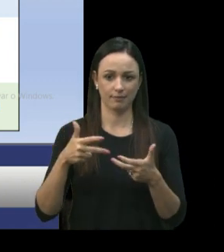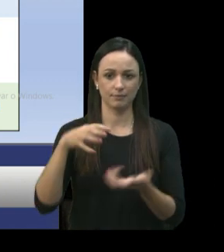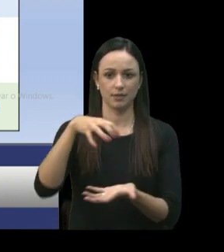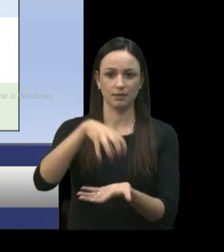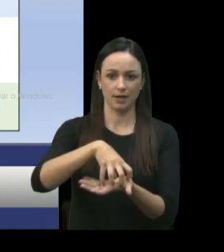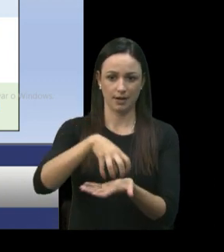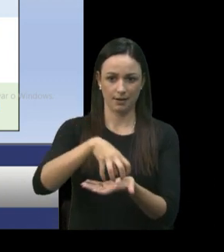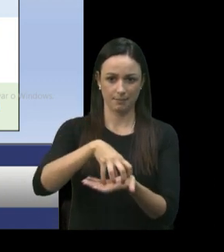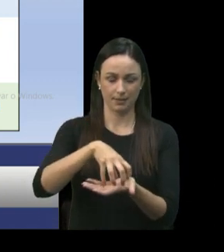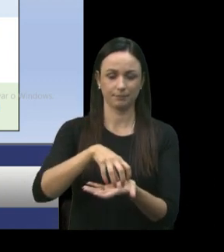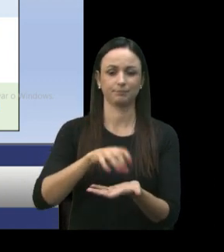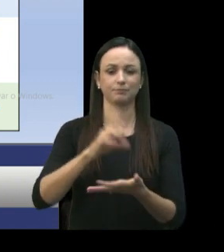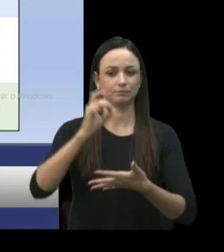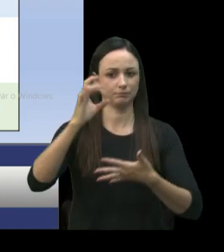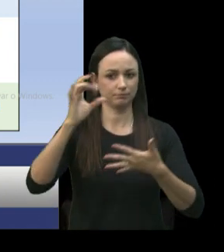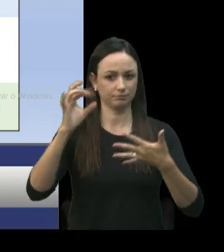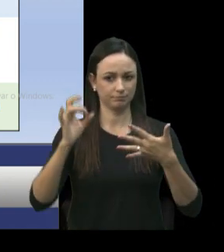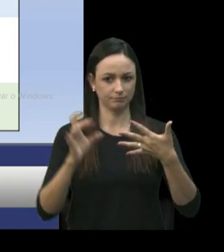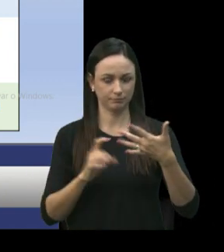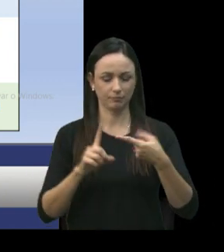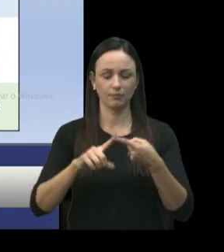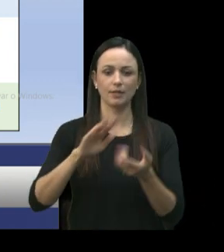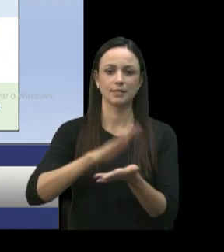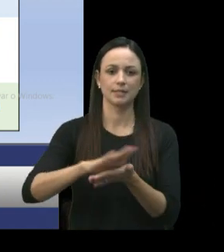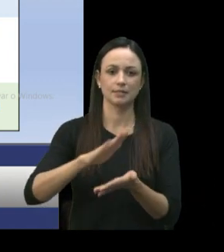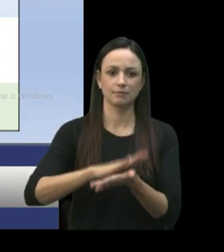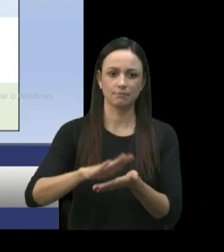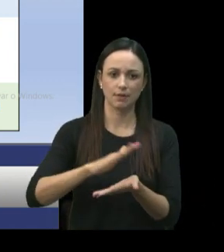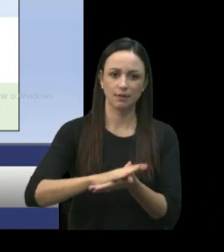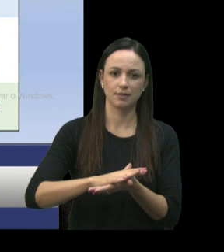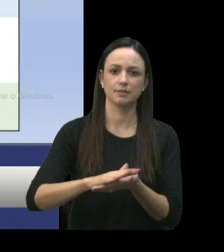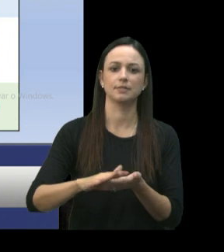Câmara Municipal. Despesas correntes.